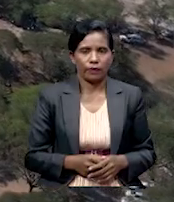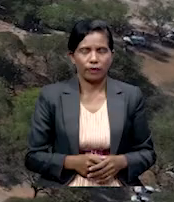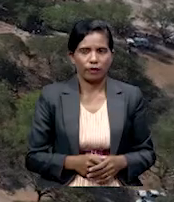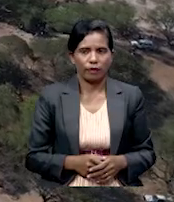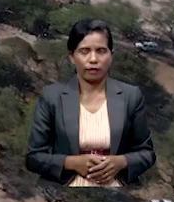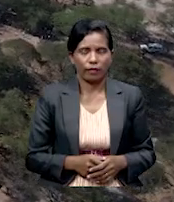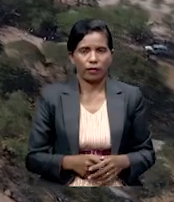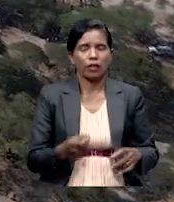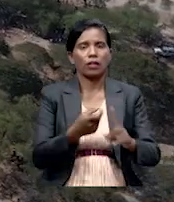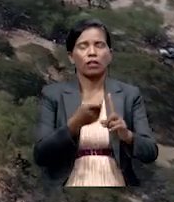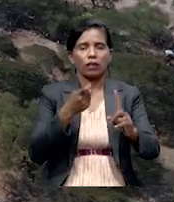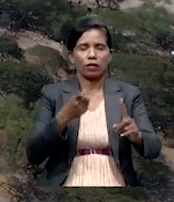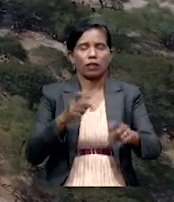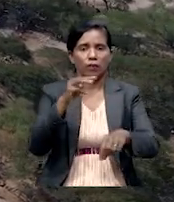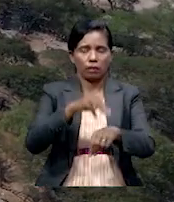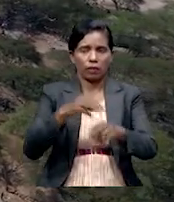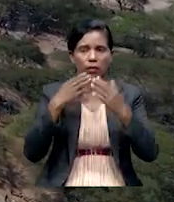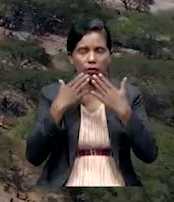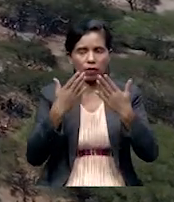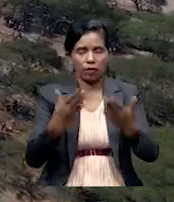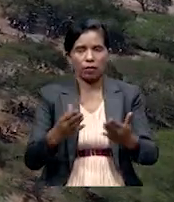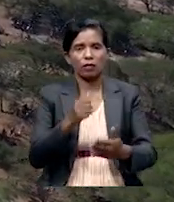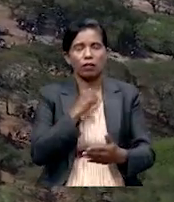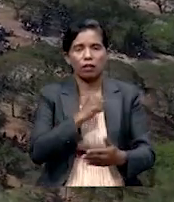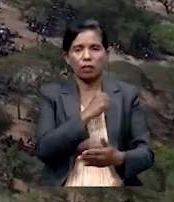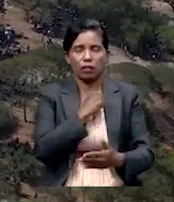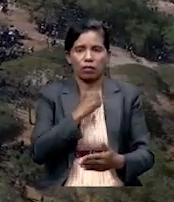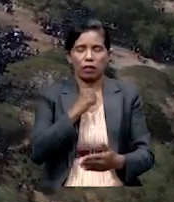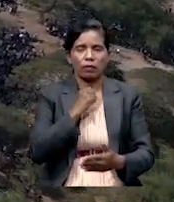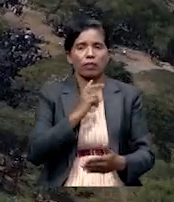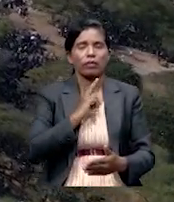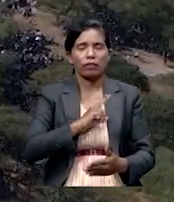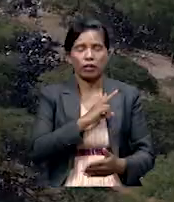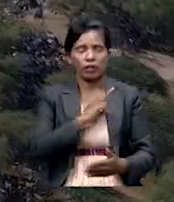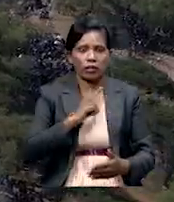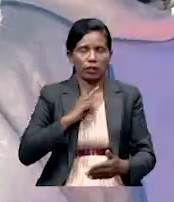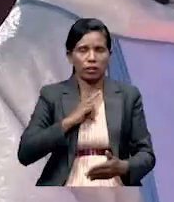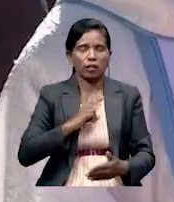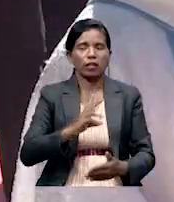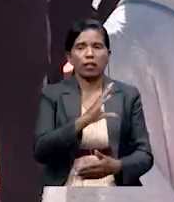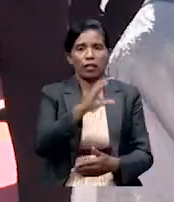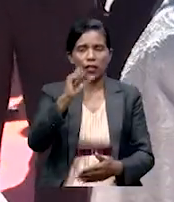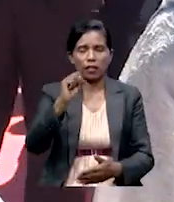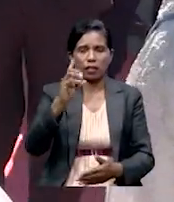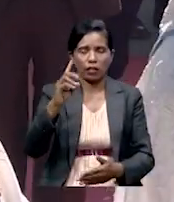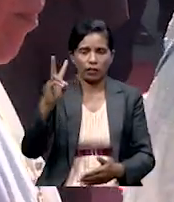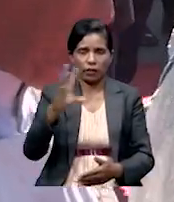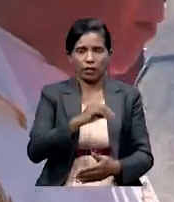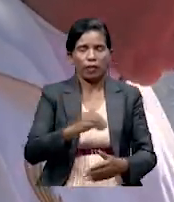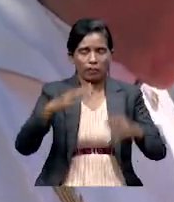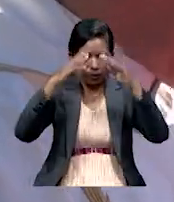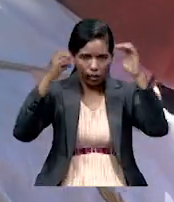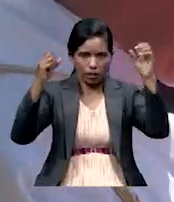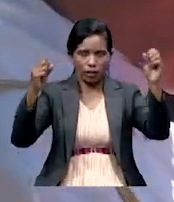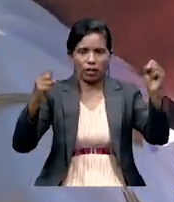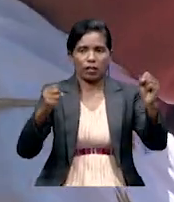Leu esse discurso em âmbito missa agradecimento para Dom Virgílio Cardeal do Carmo da Silva SDB. Presidente do Parlamento Nacional Aniceto